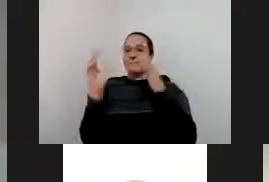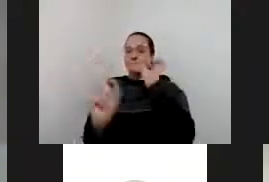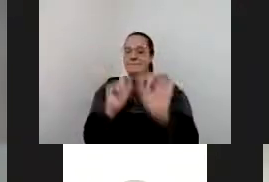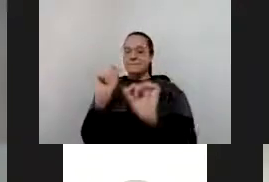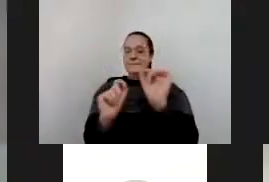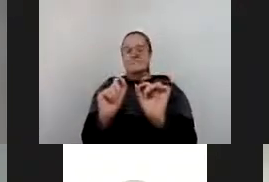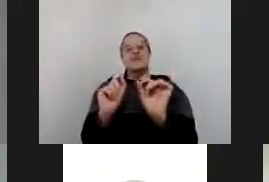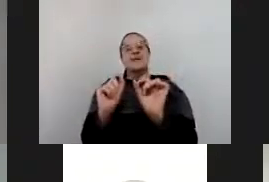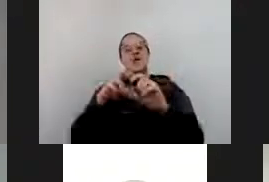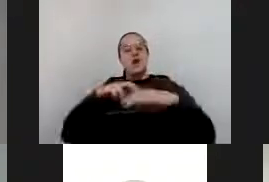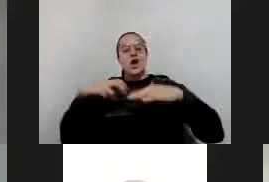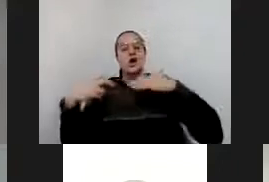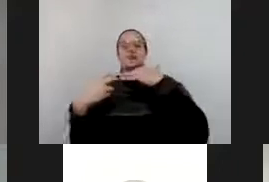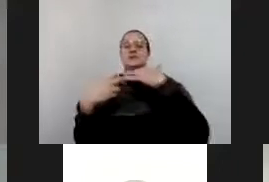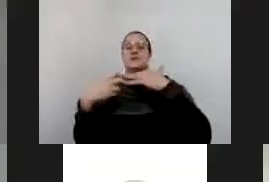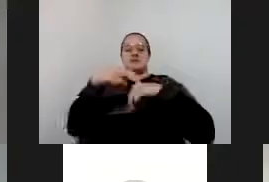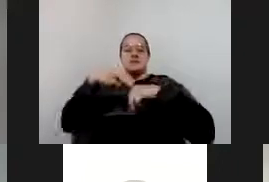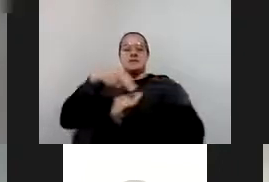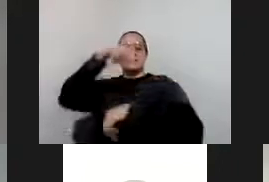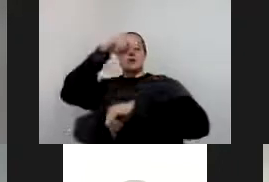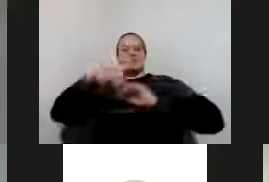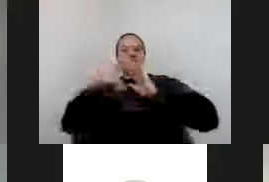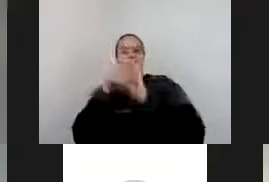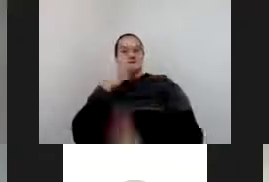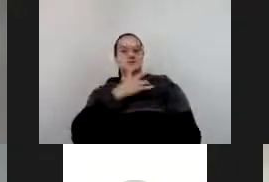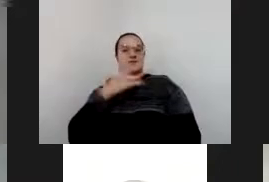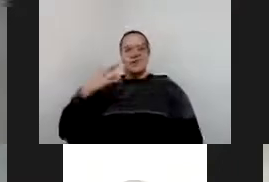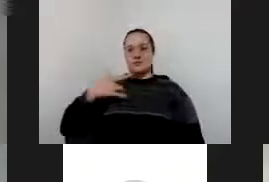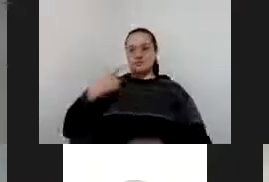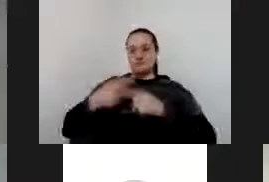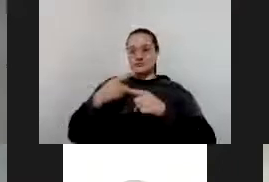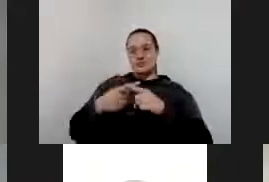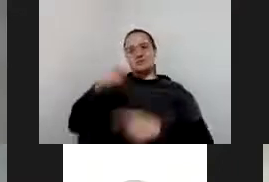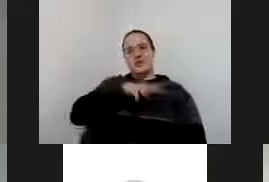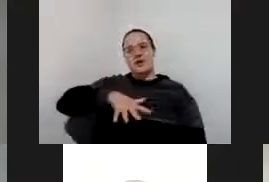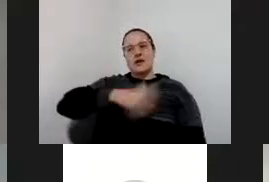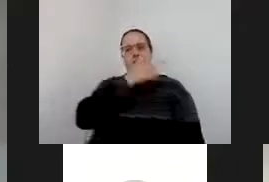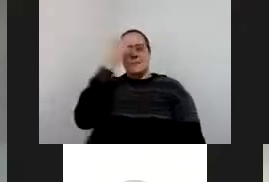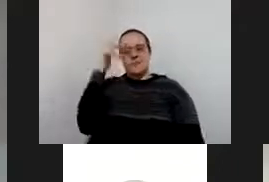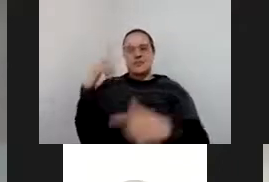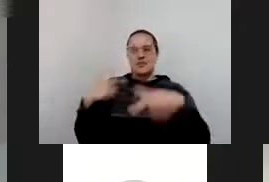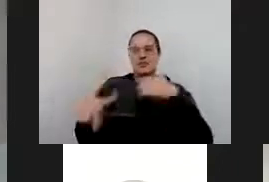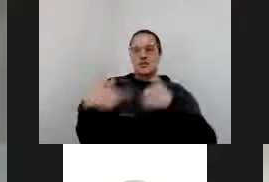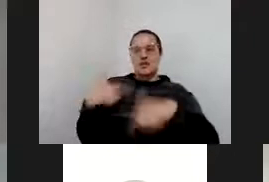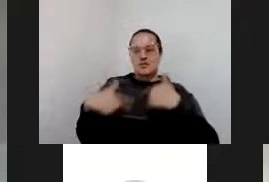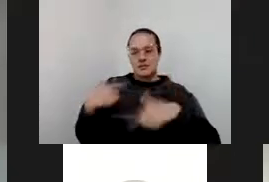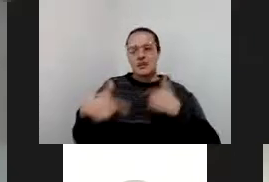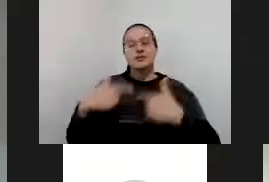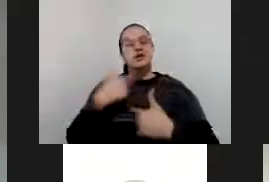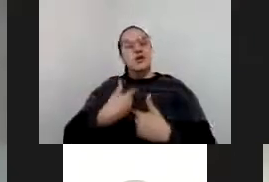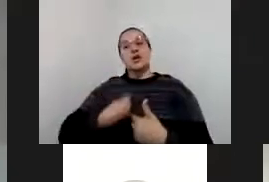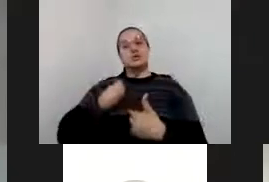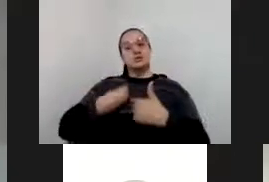Saúde e pela Comissão Intersetorial de Saúde dos Trabalhadores e Trabalhadoras, do qual eu faço parte